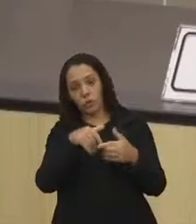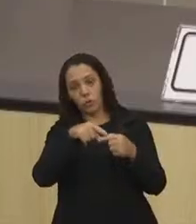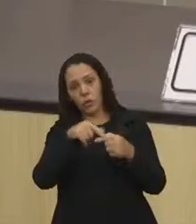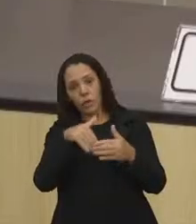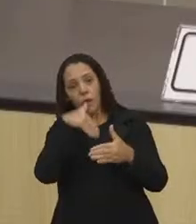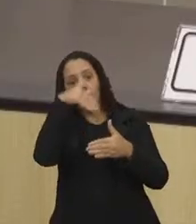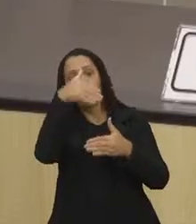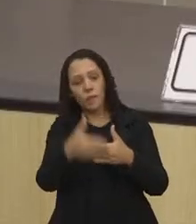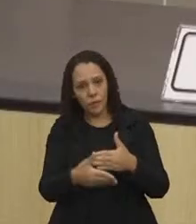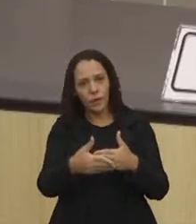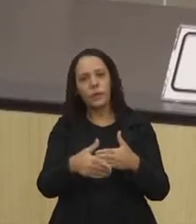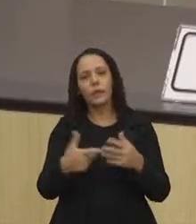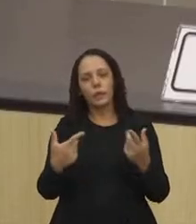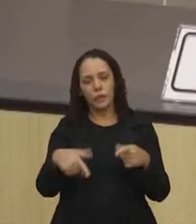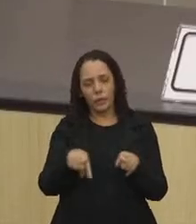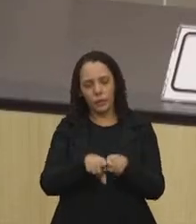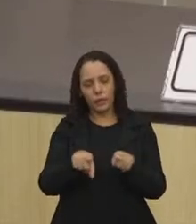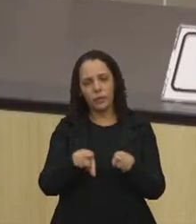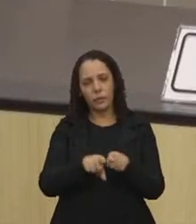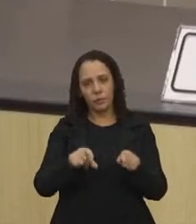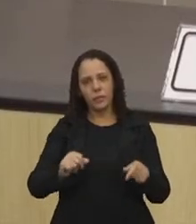externo também. Então,